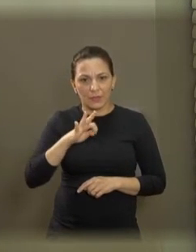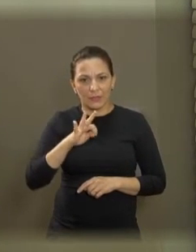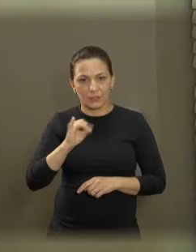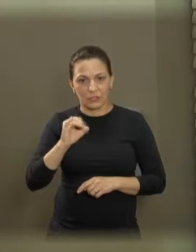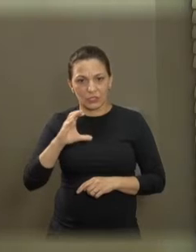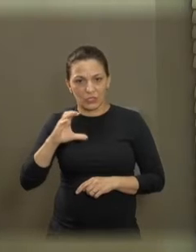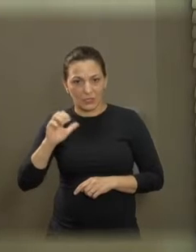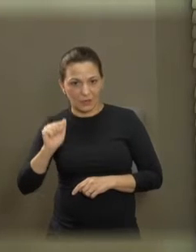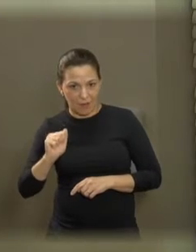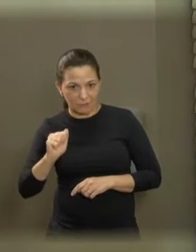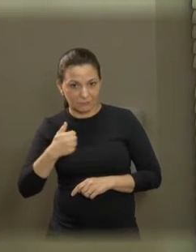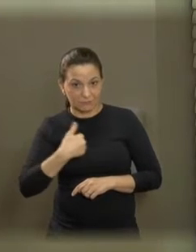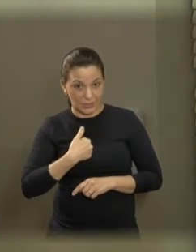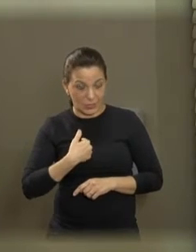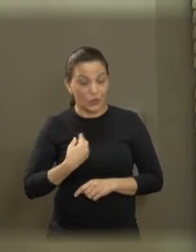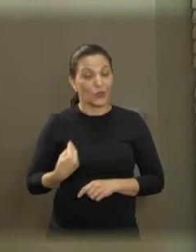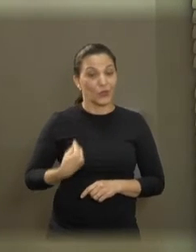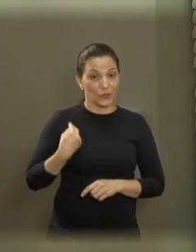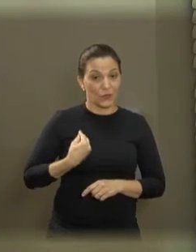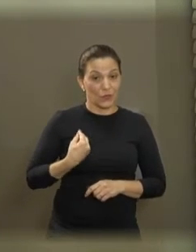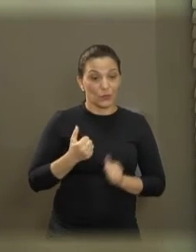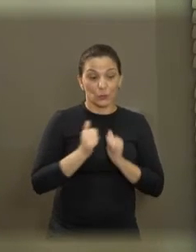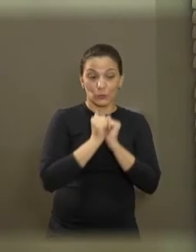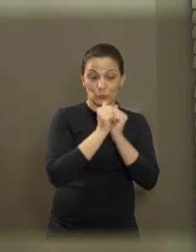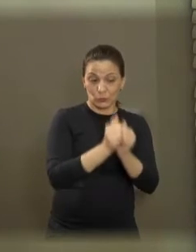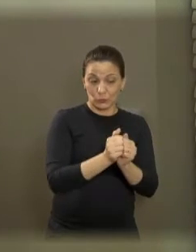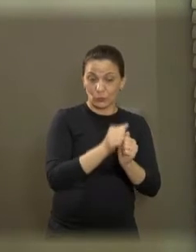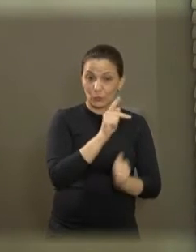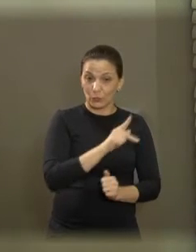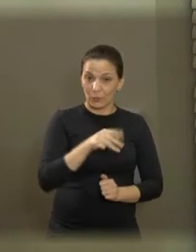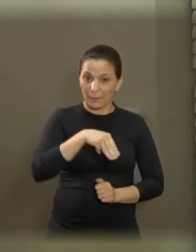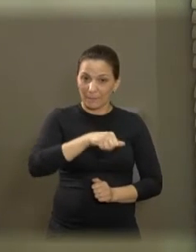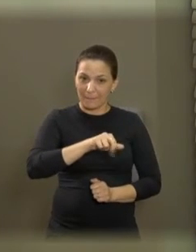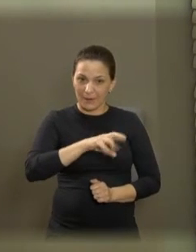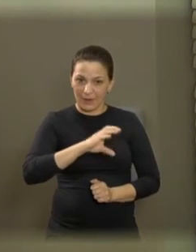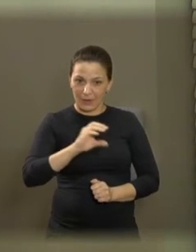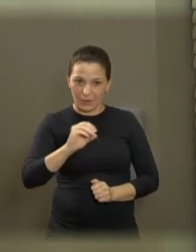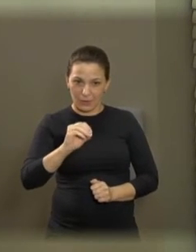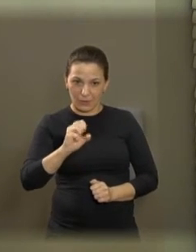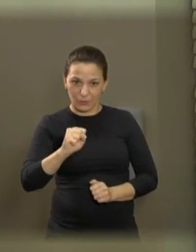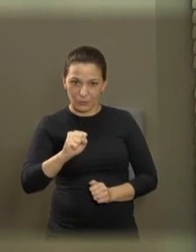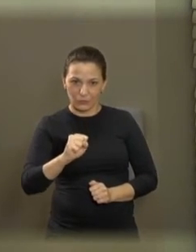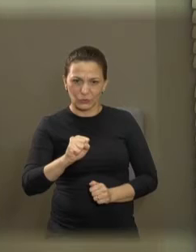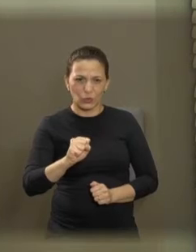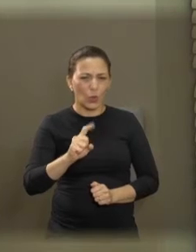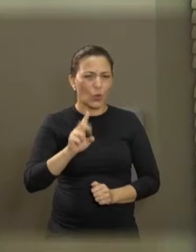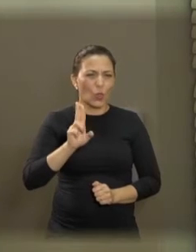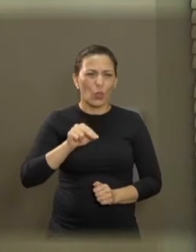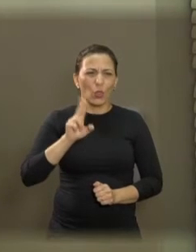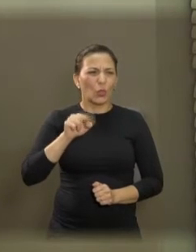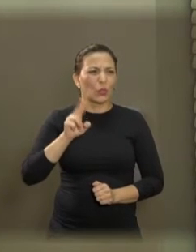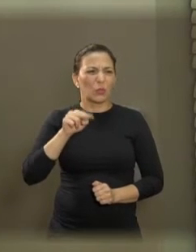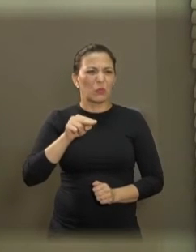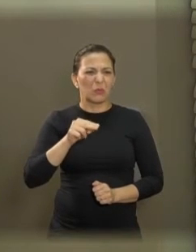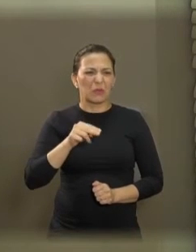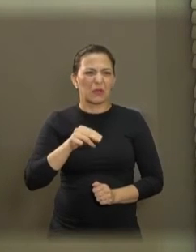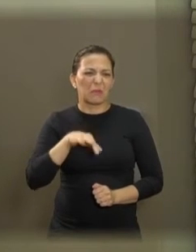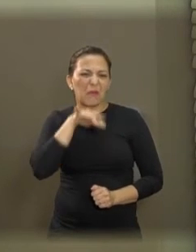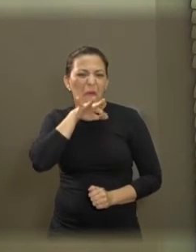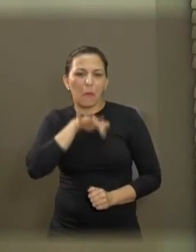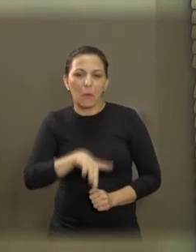Então, como eu convivo com o professor Marcos, isso para mim nunca foi pejorativo, era